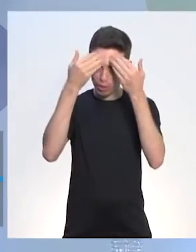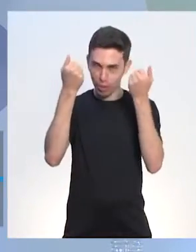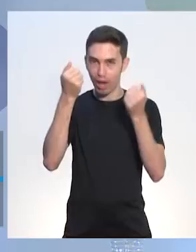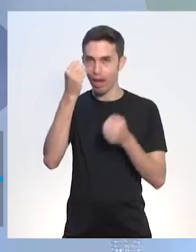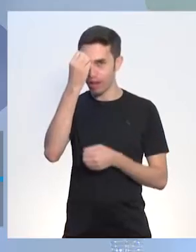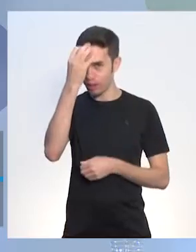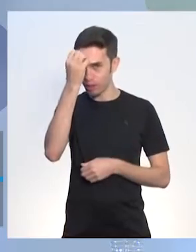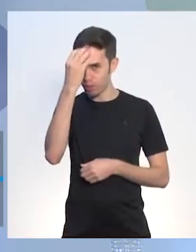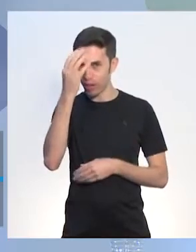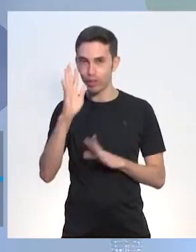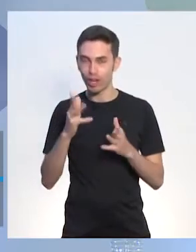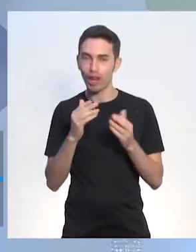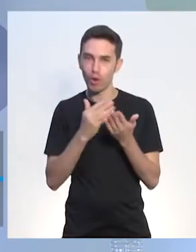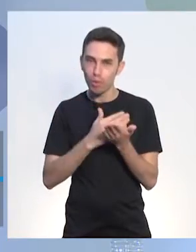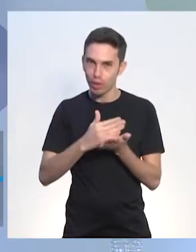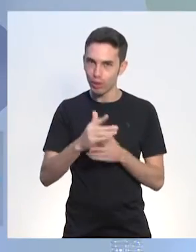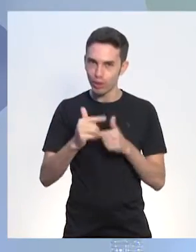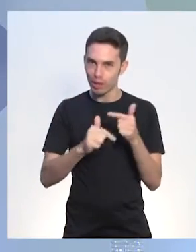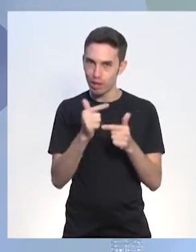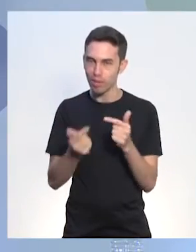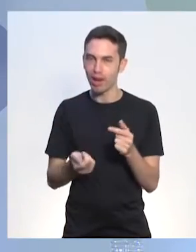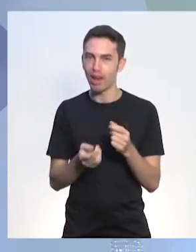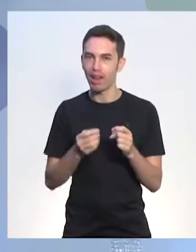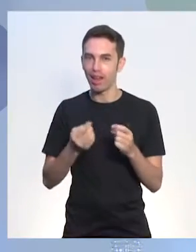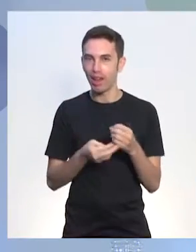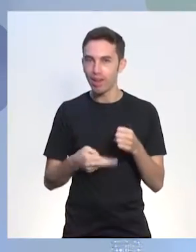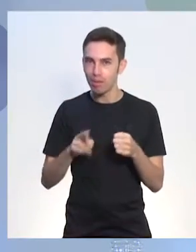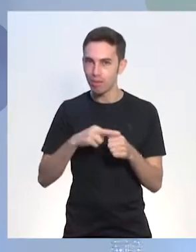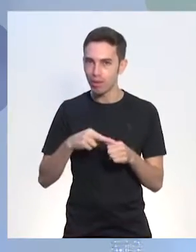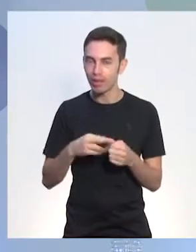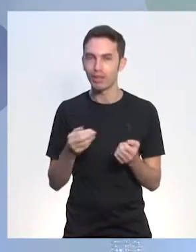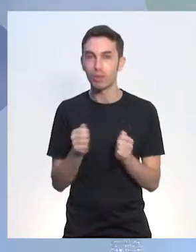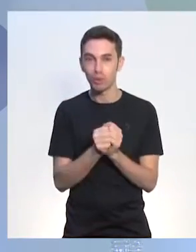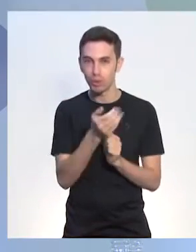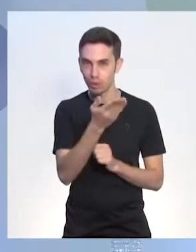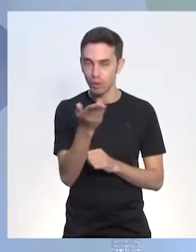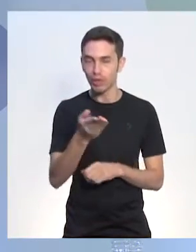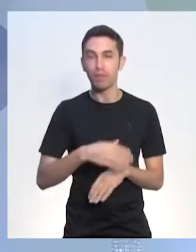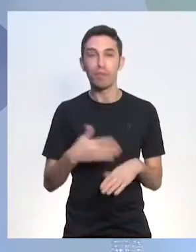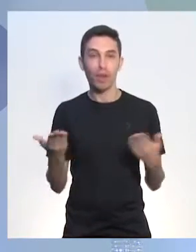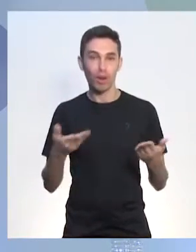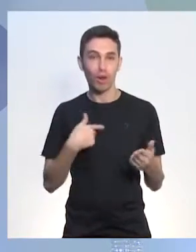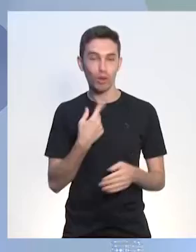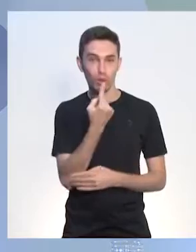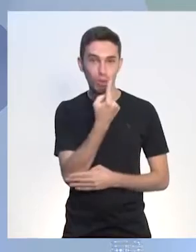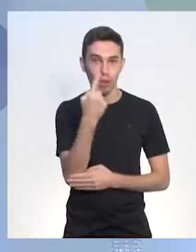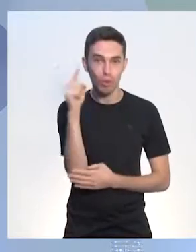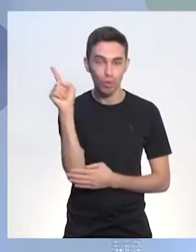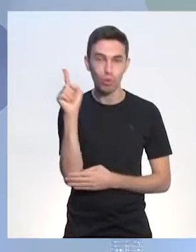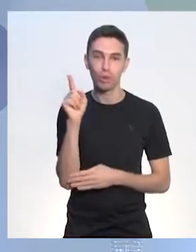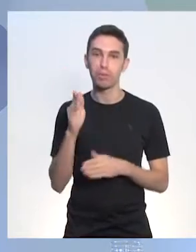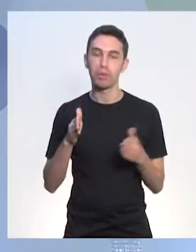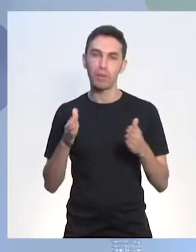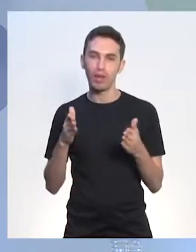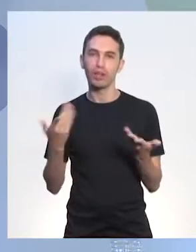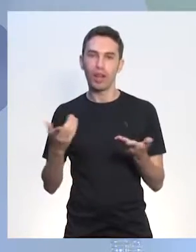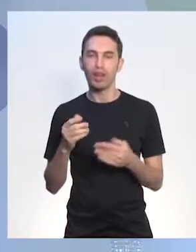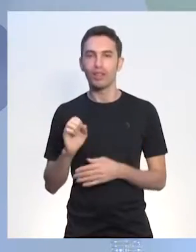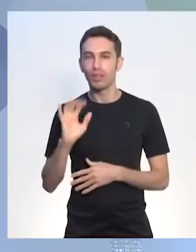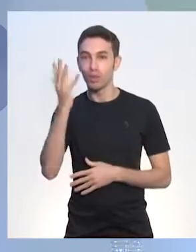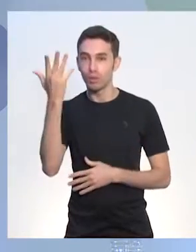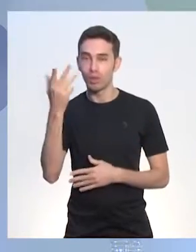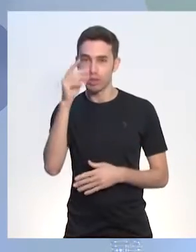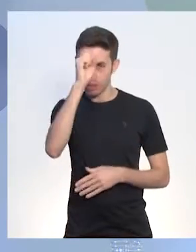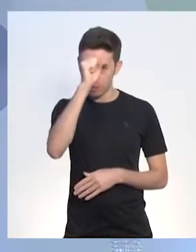começaram a trabalhar a recuperação com vocês e hoje nós vamos para a última parte da situação de